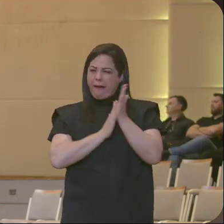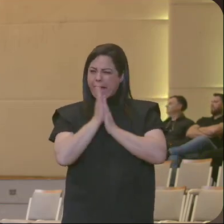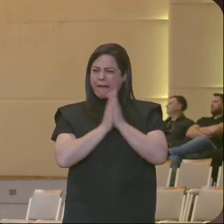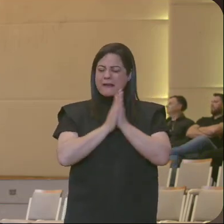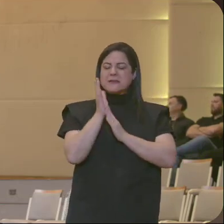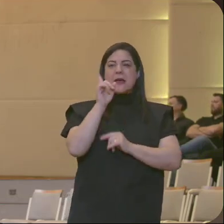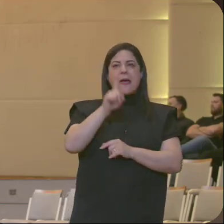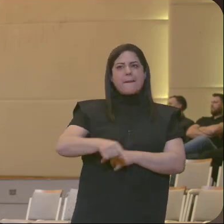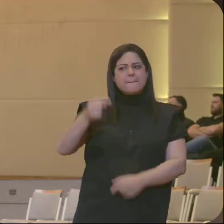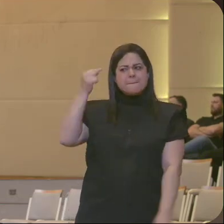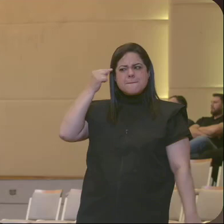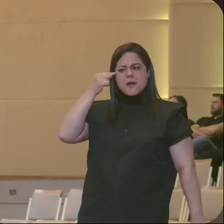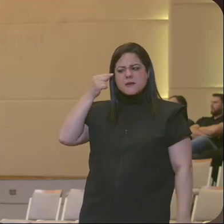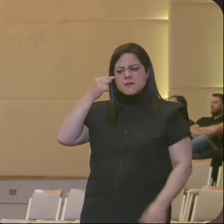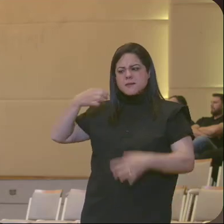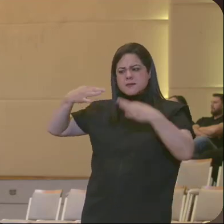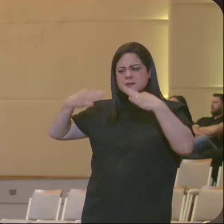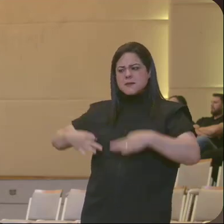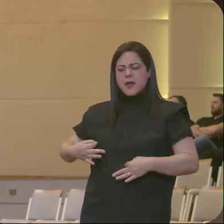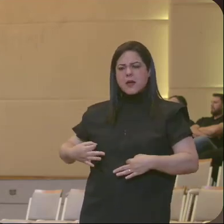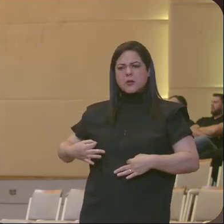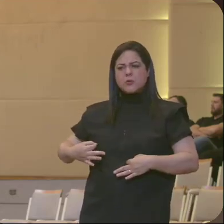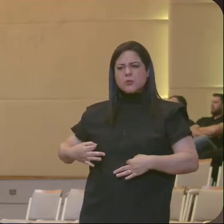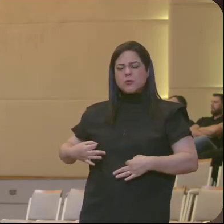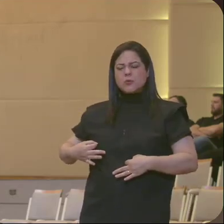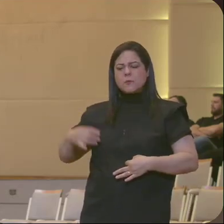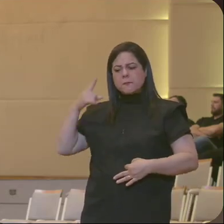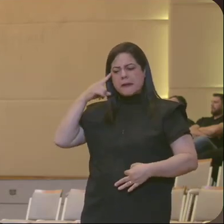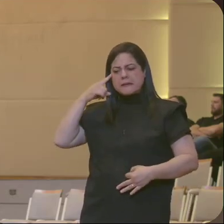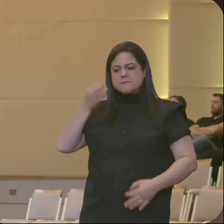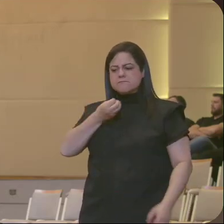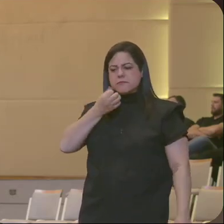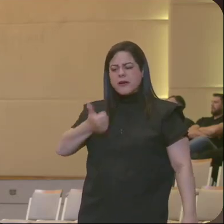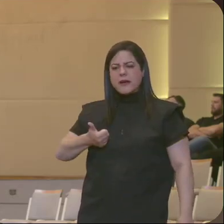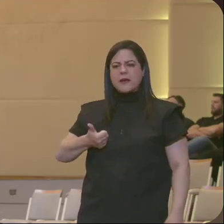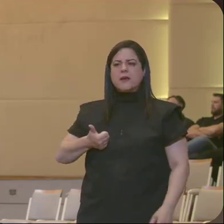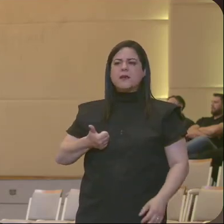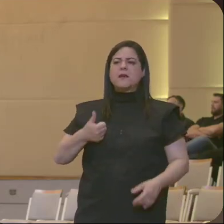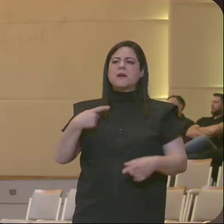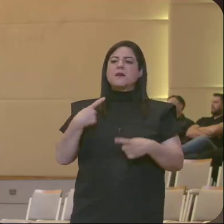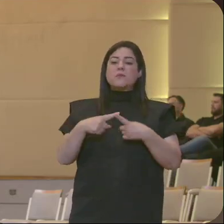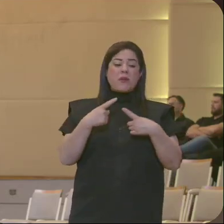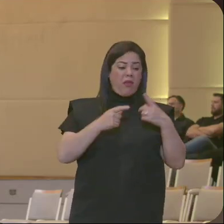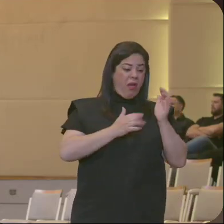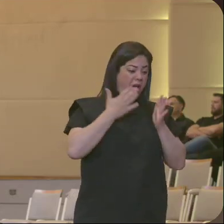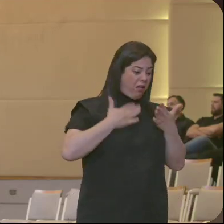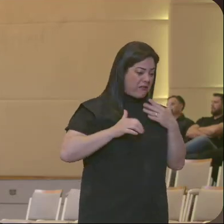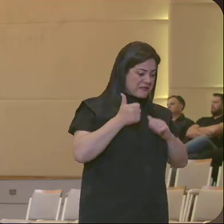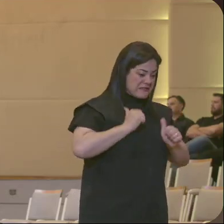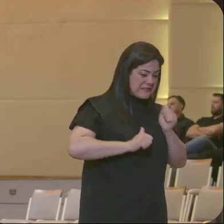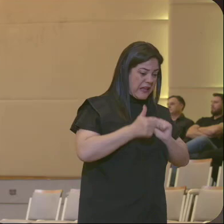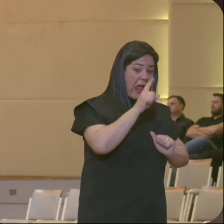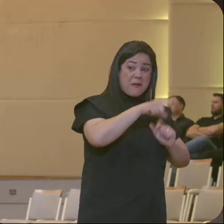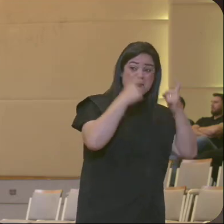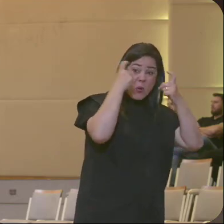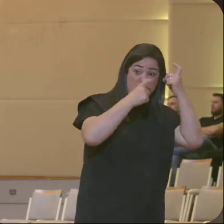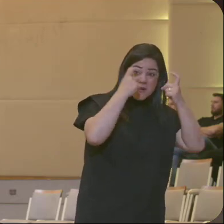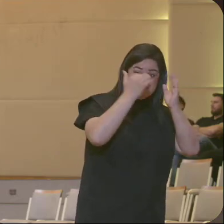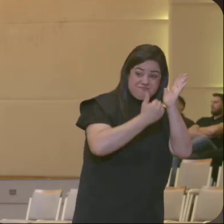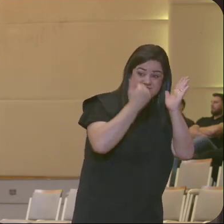necessário pensar corretamente. A ansiedade envolve uma preocupação. E o que é preocupação? É estar